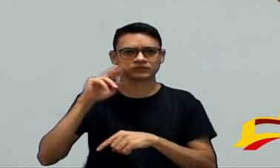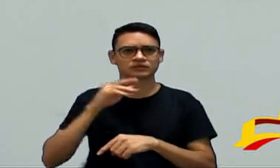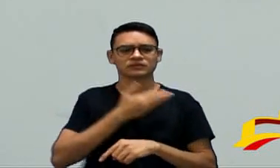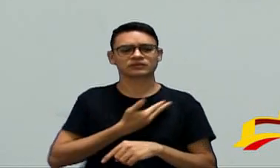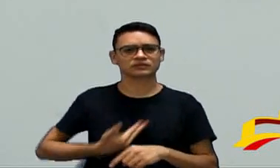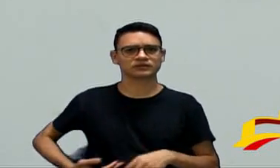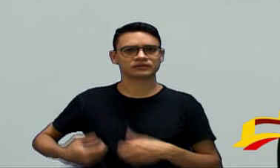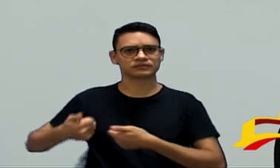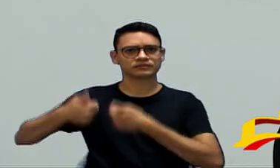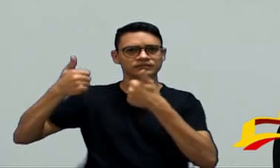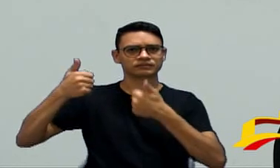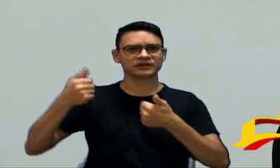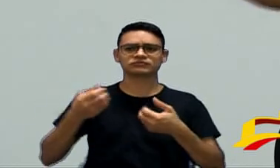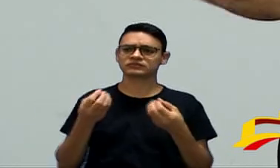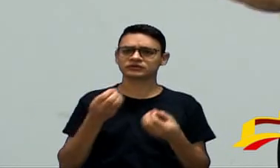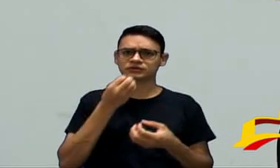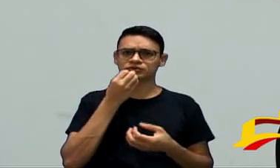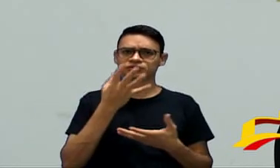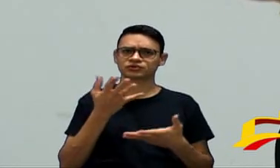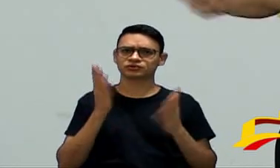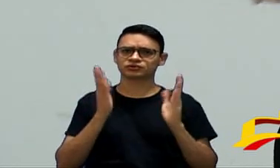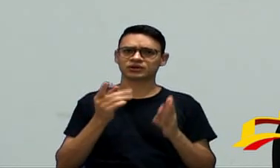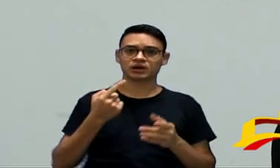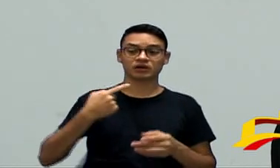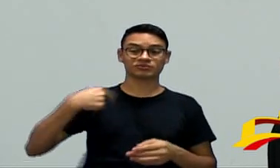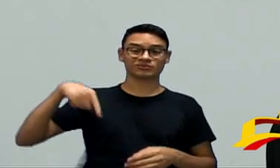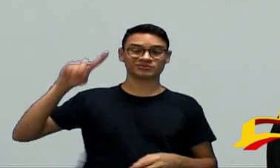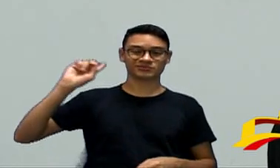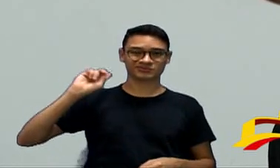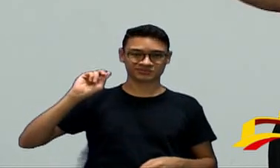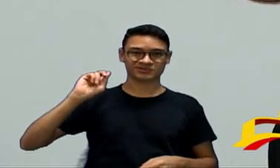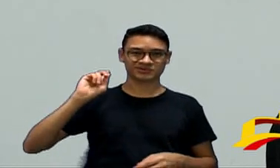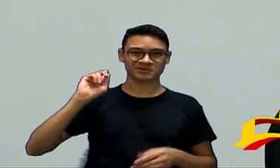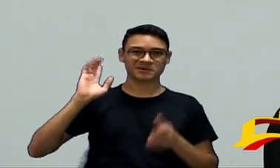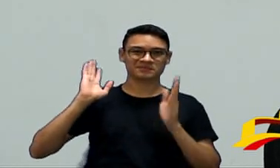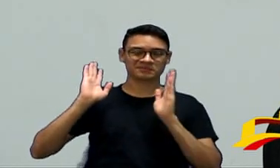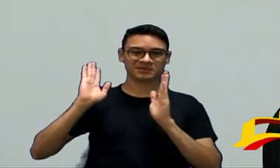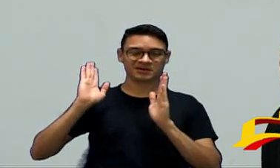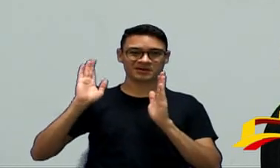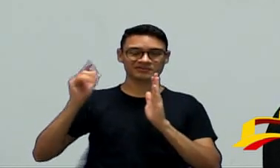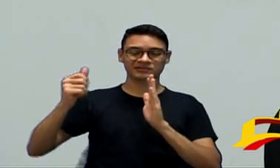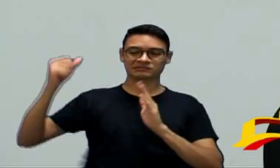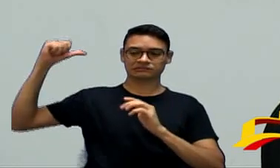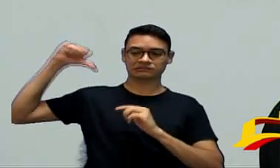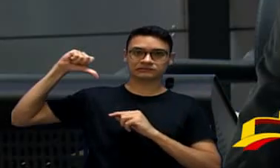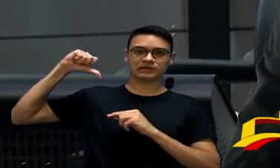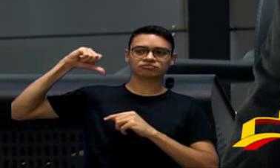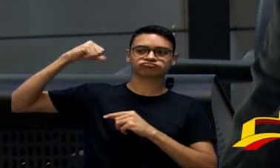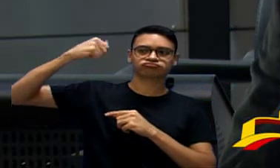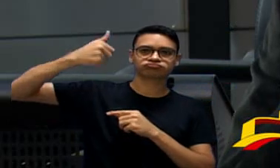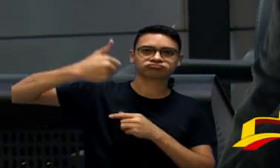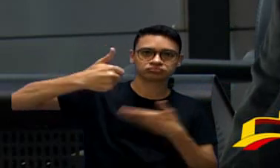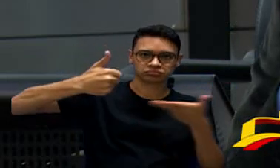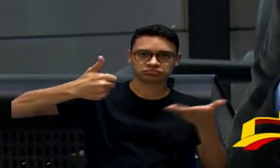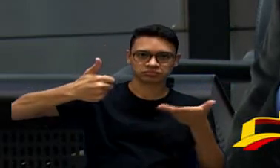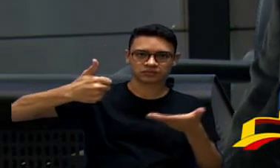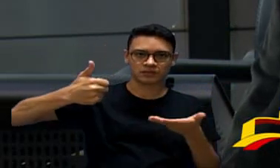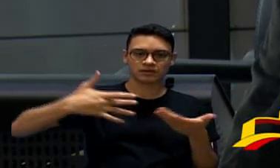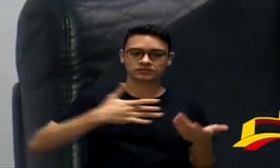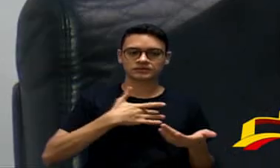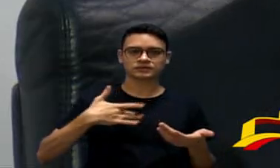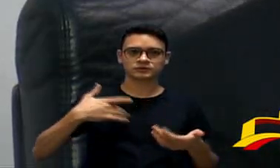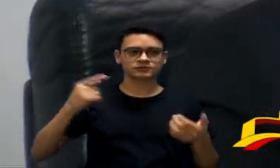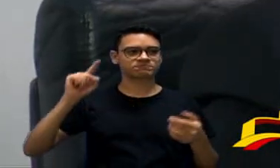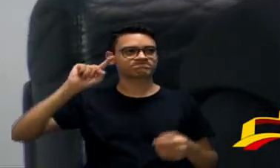governo... Já está sendo melhor que outro governo, tomara que ele seja o melhor prefeito e a saúde sim, nossa vá... A 1000%, não